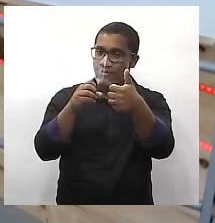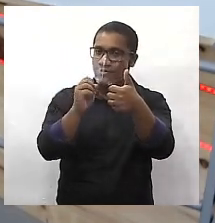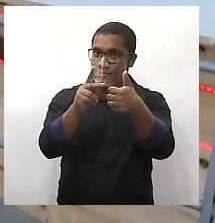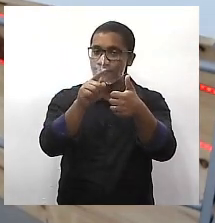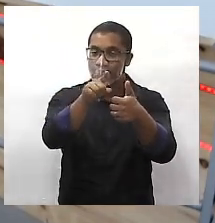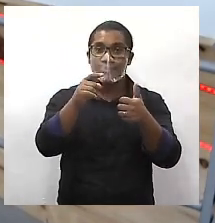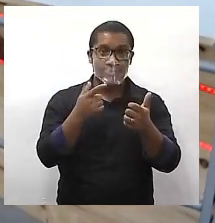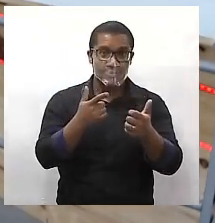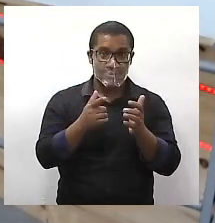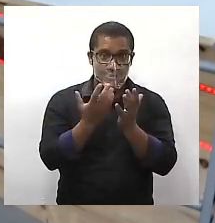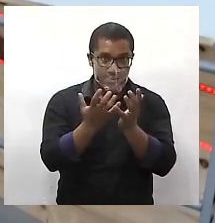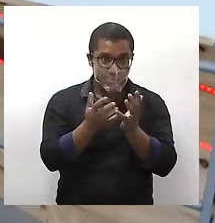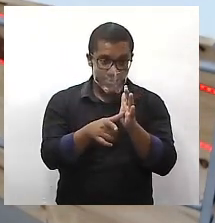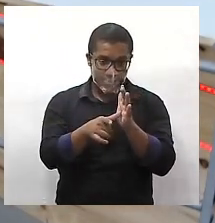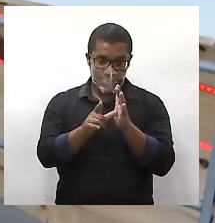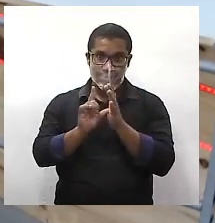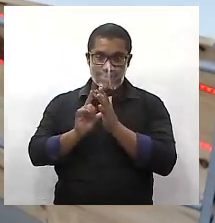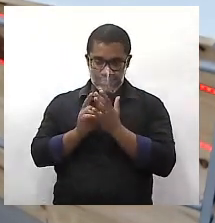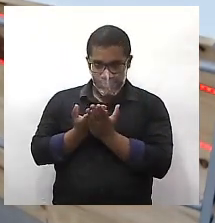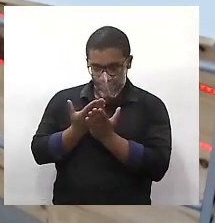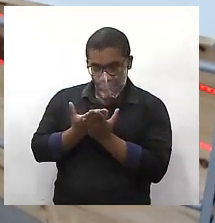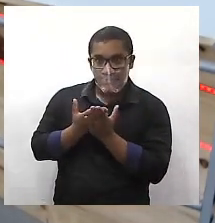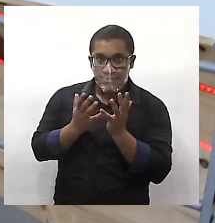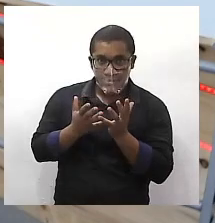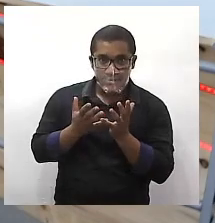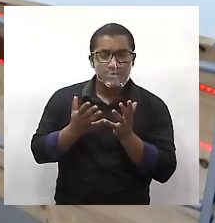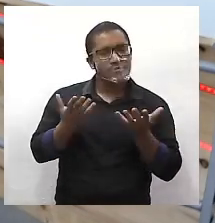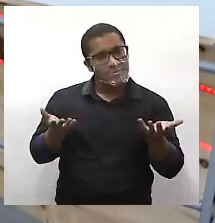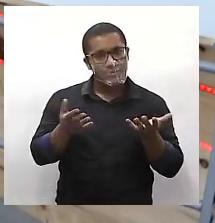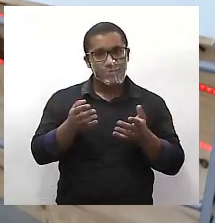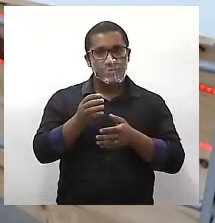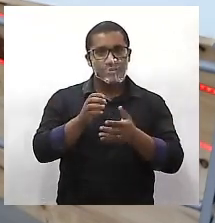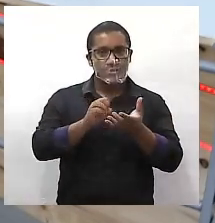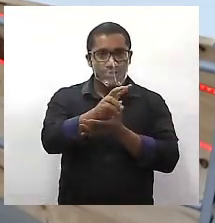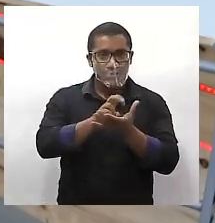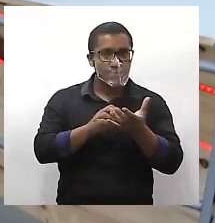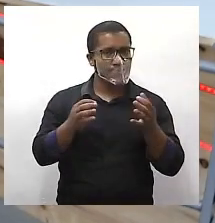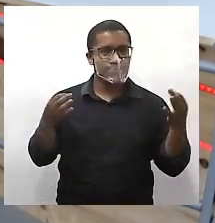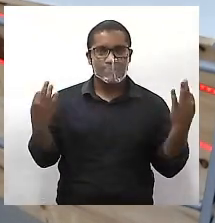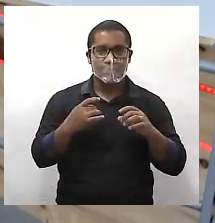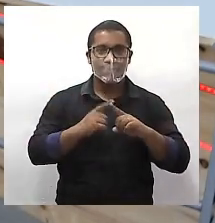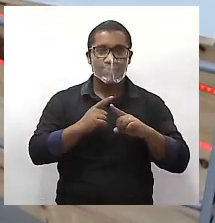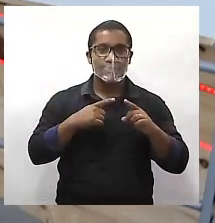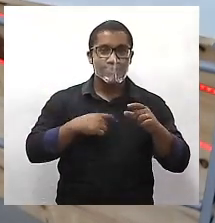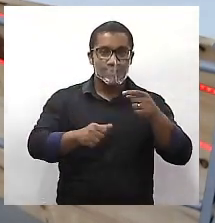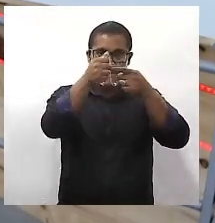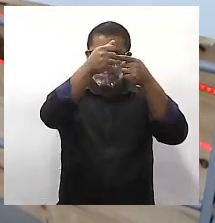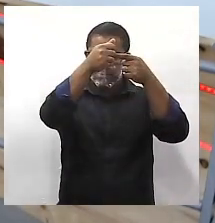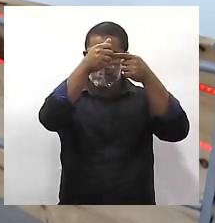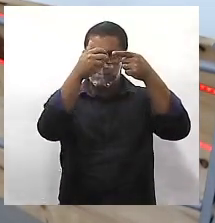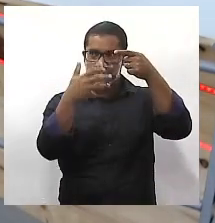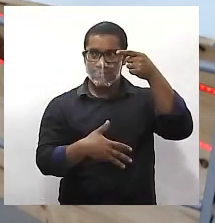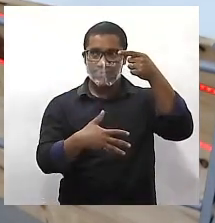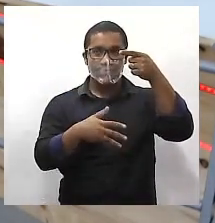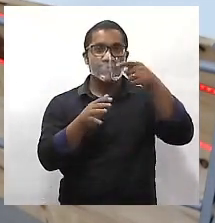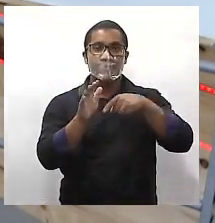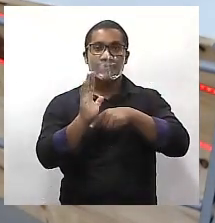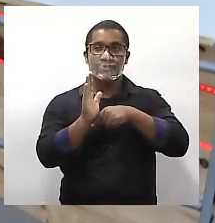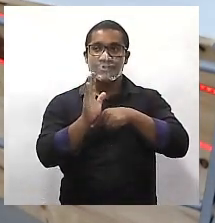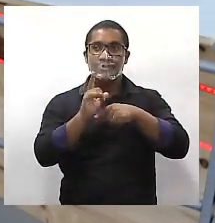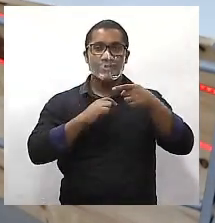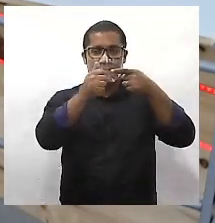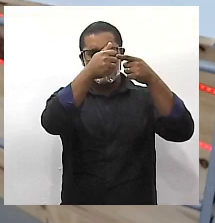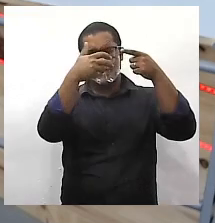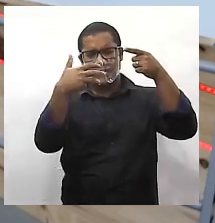os estudos, o canal do EducaPE é perfeito, sabe por quê? Porque tu vai lá no canal do EducaPE, aí tem uma aba vídeos, aí já tem uma tonelada